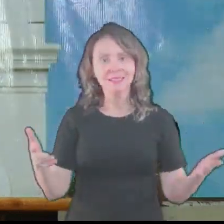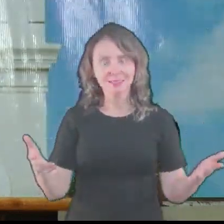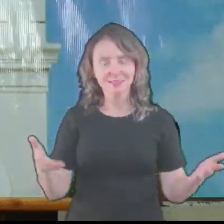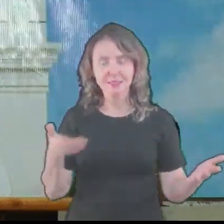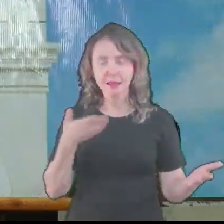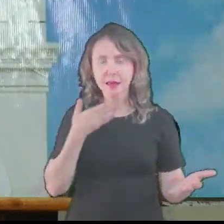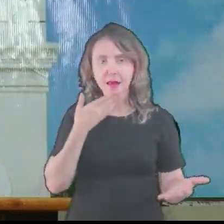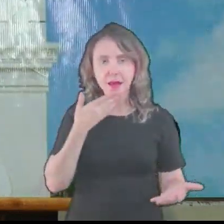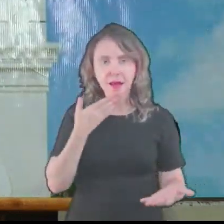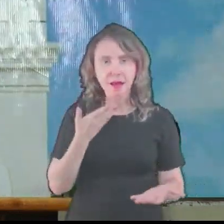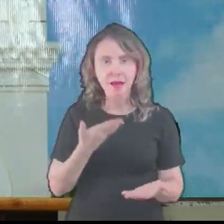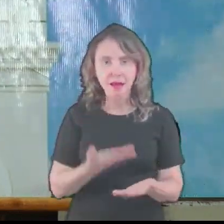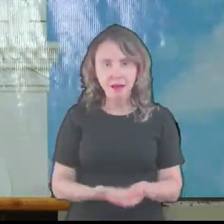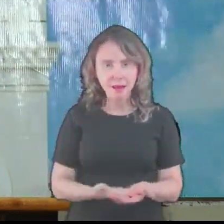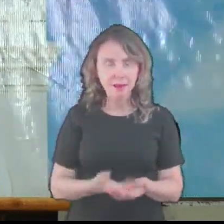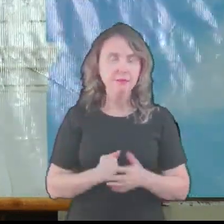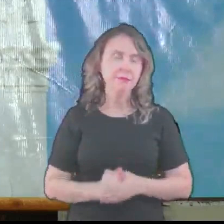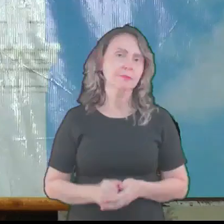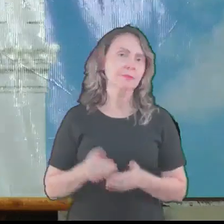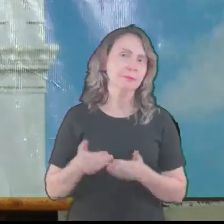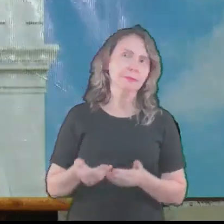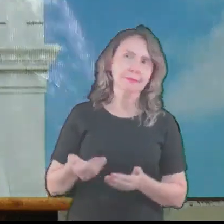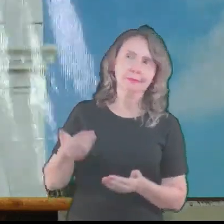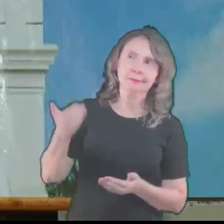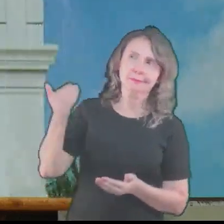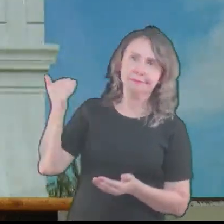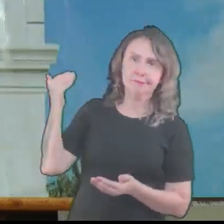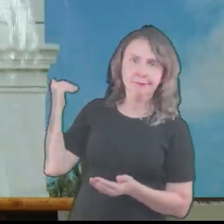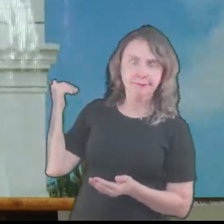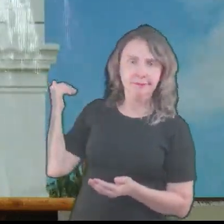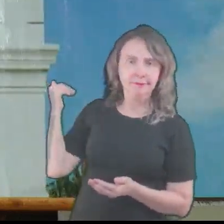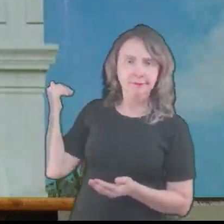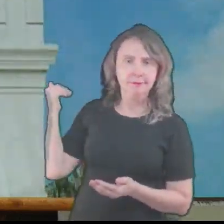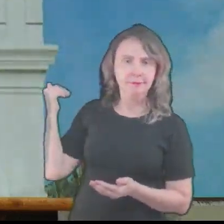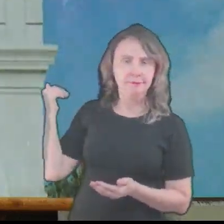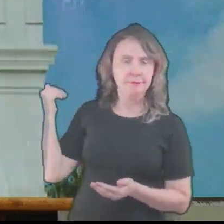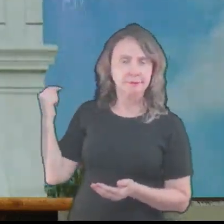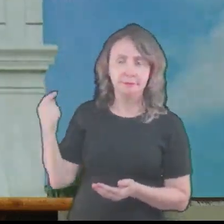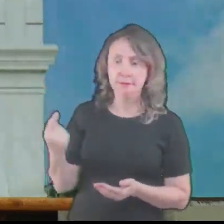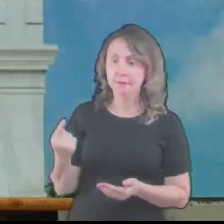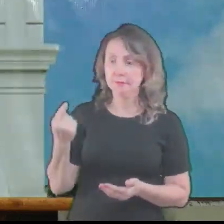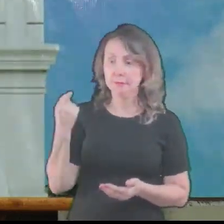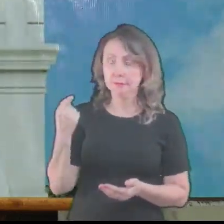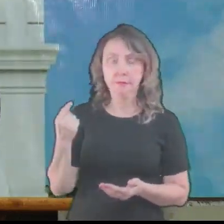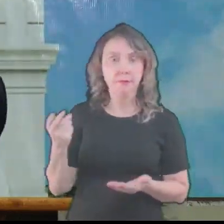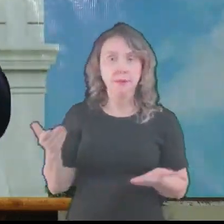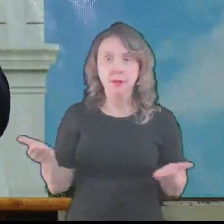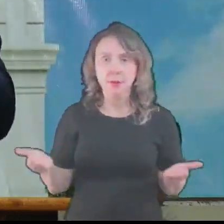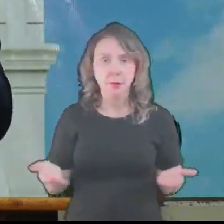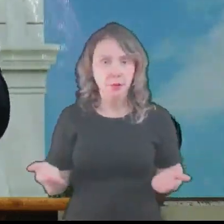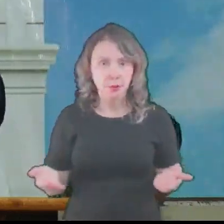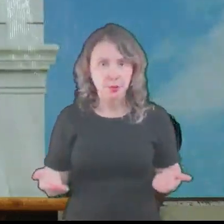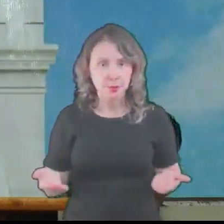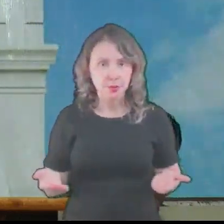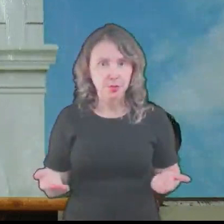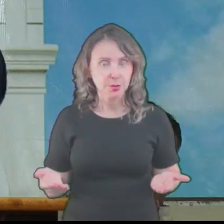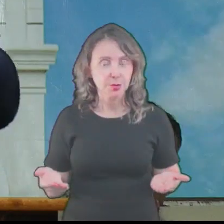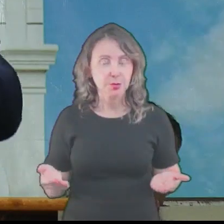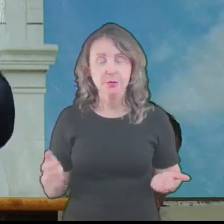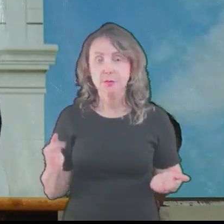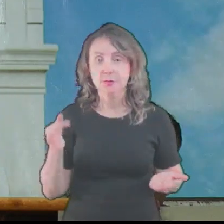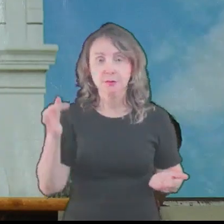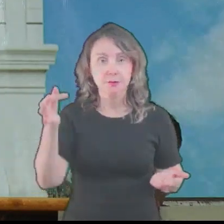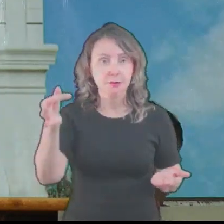Para a época de ontem, para a época de hoje, para a época do